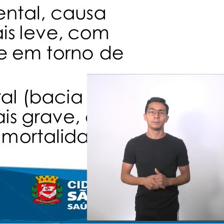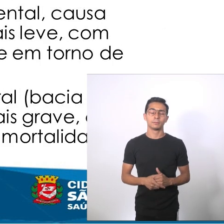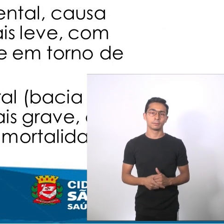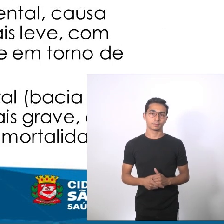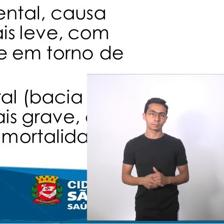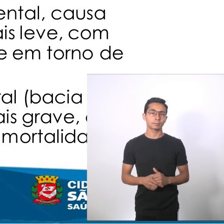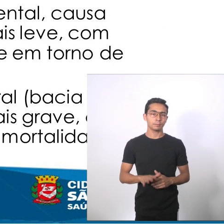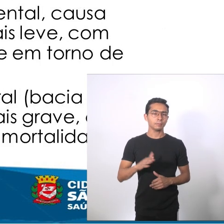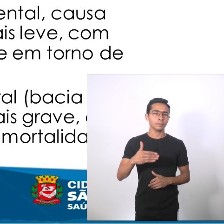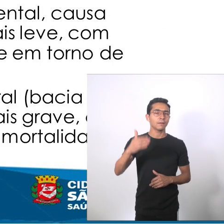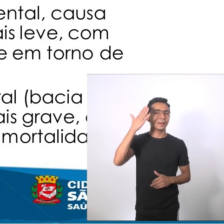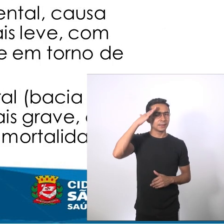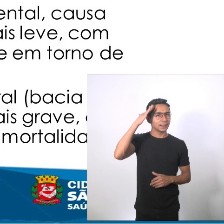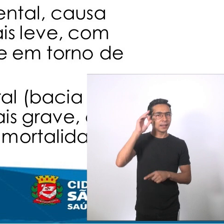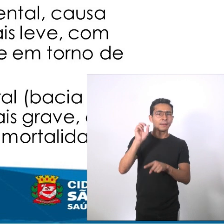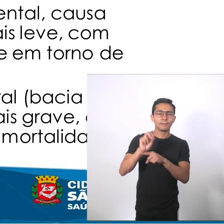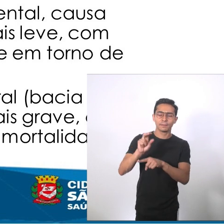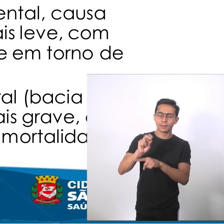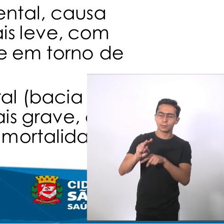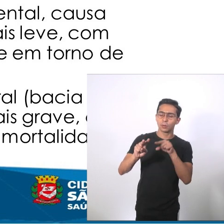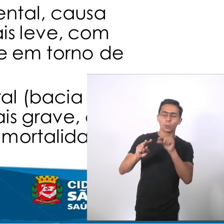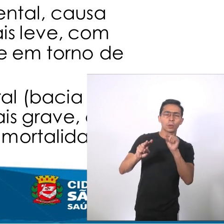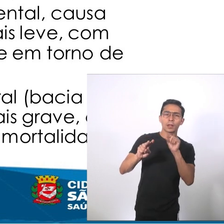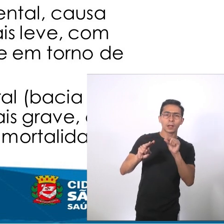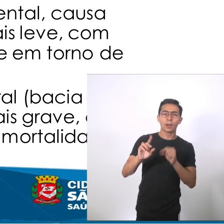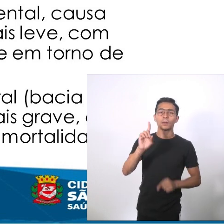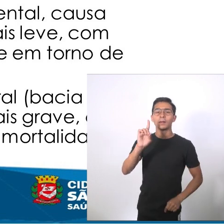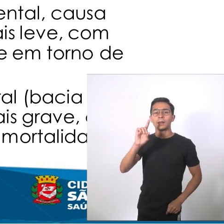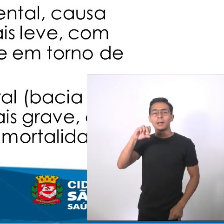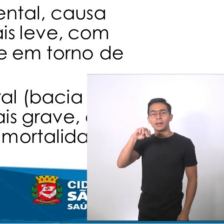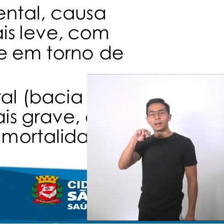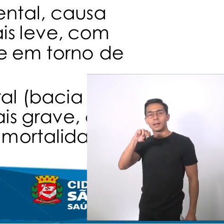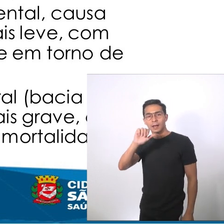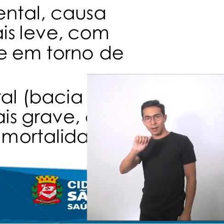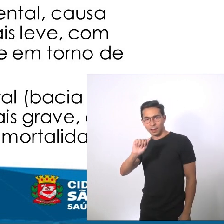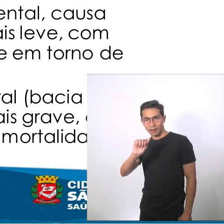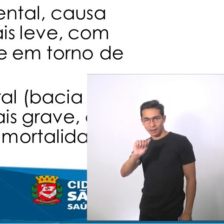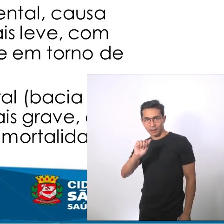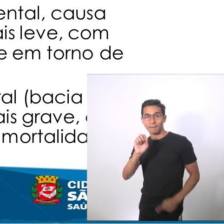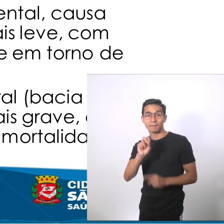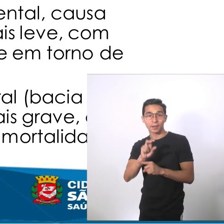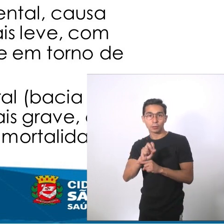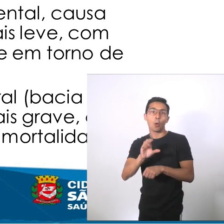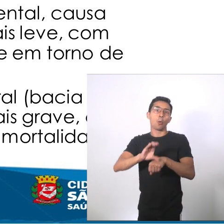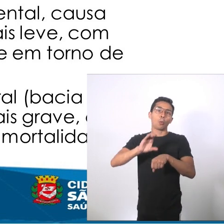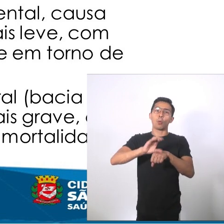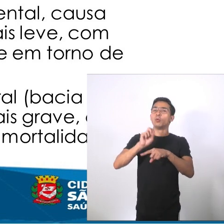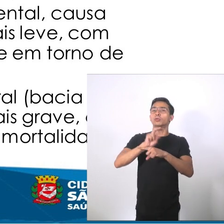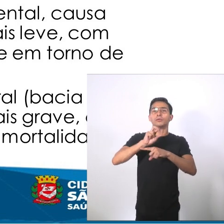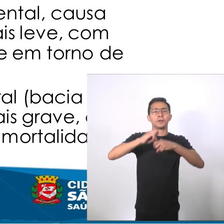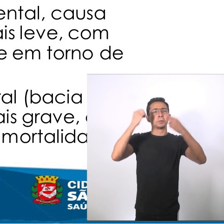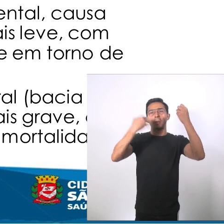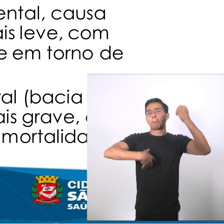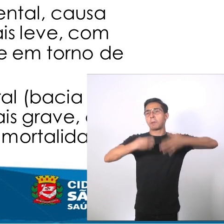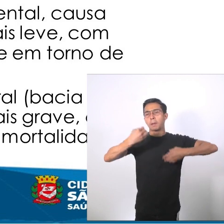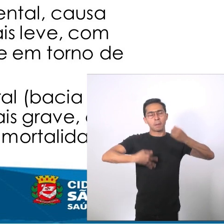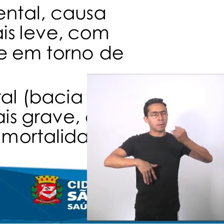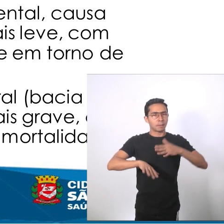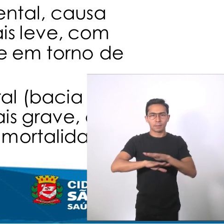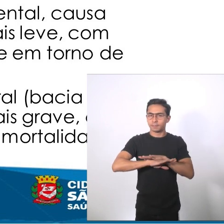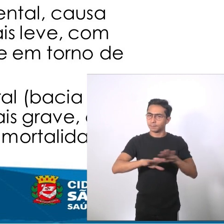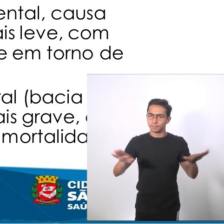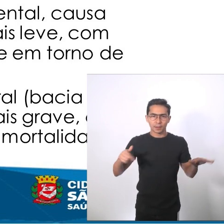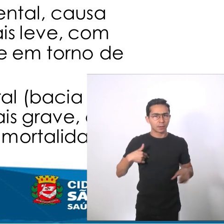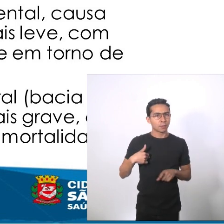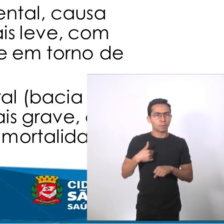Vamos entender um pouquinho o vírus. Então, ele é um DNA vírus. Aqui nós não vamos querer dar um curso de virologia, né? Mesmo porque eu não